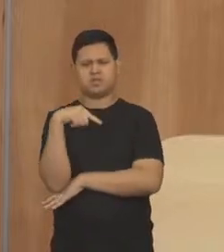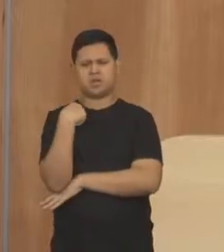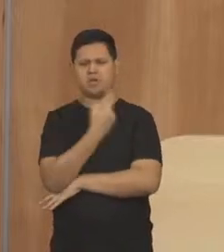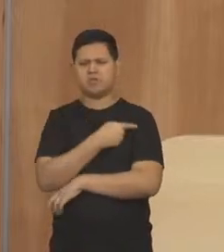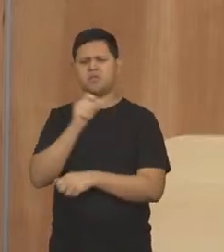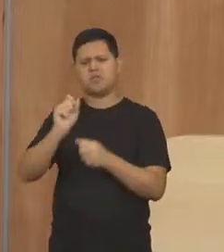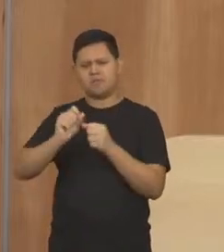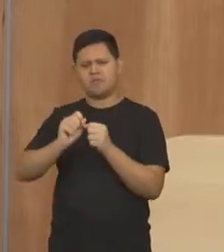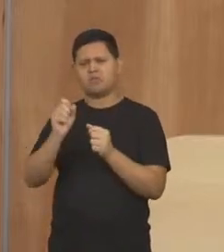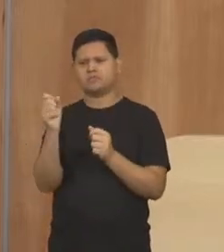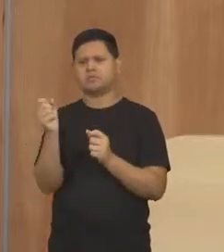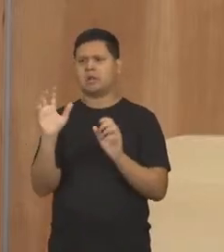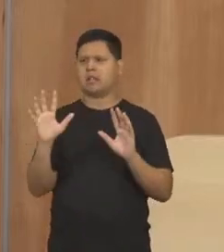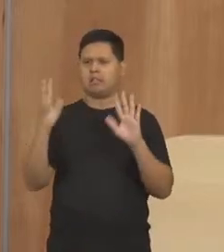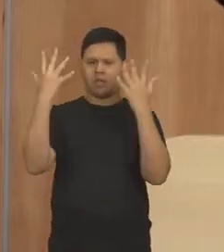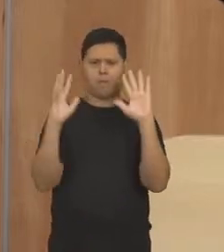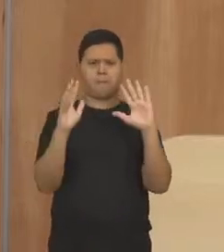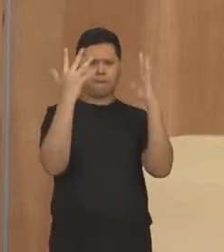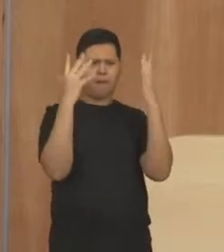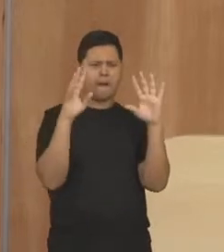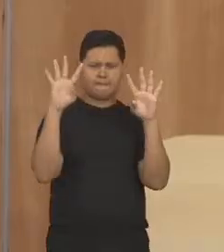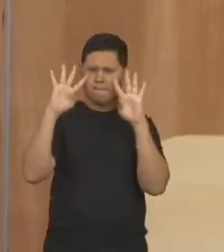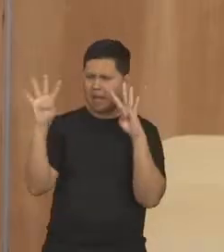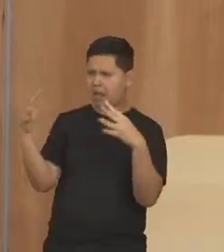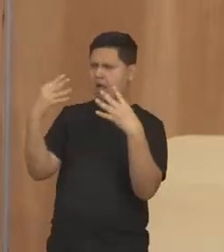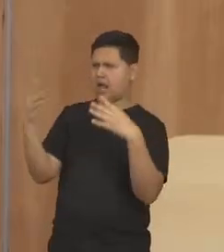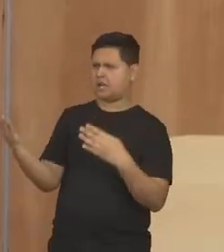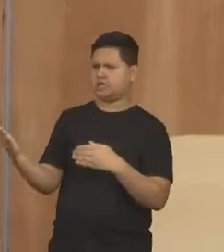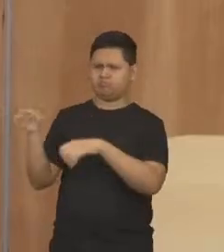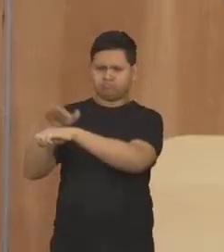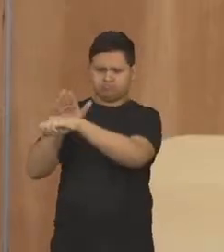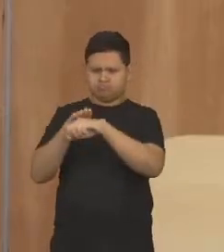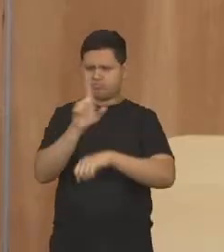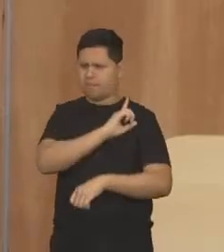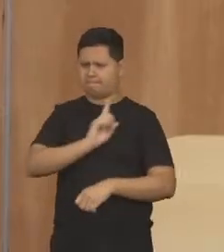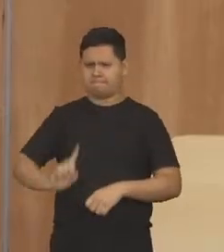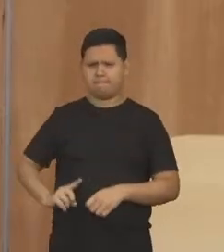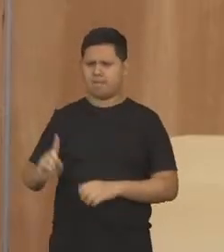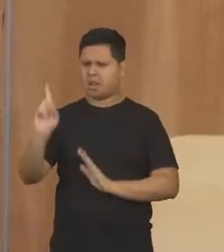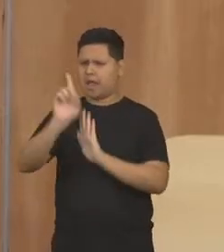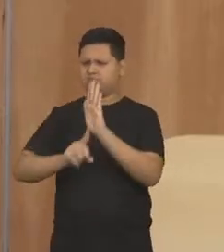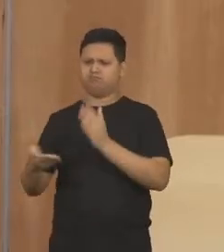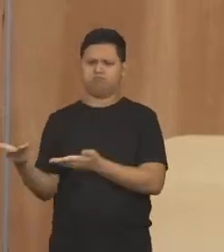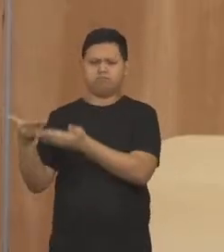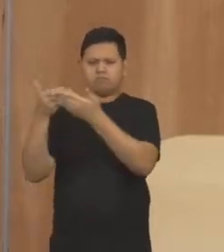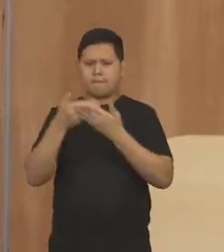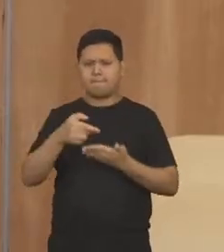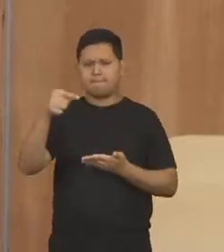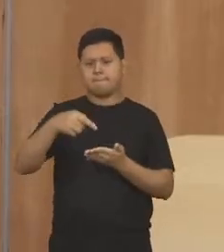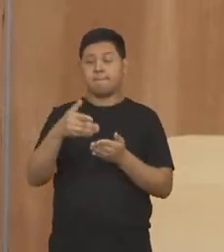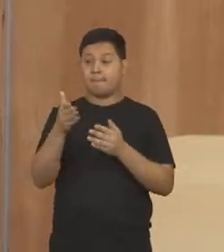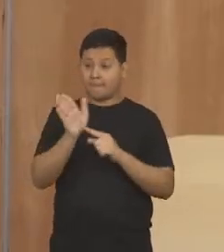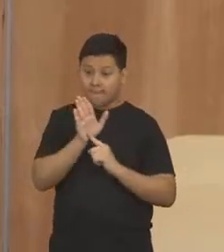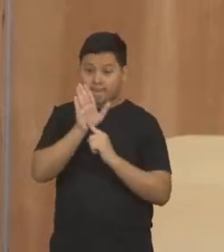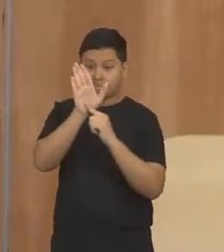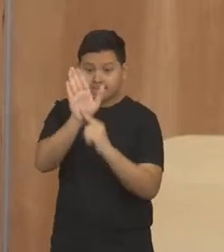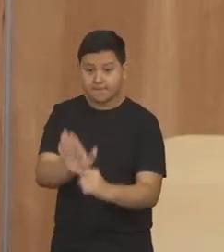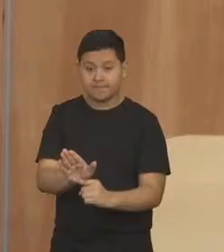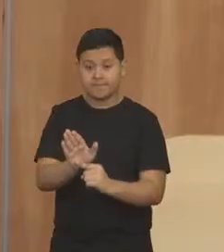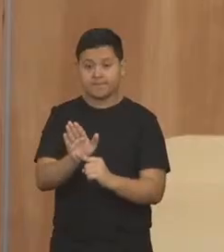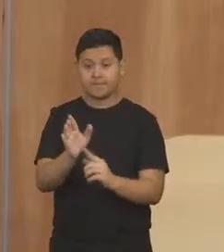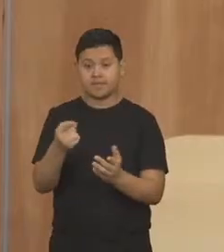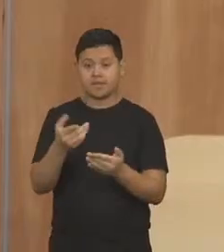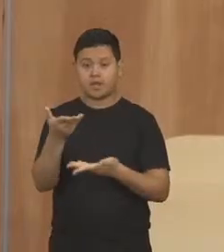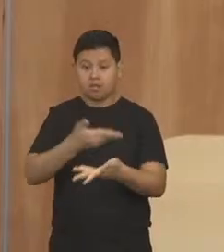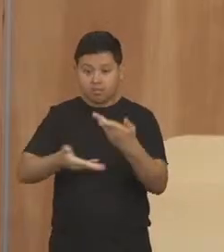inauguração como essa, super espetacularizada, trazendo deputados, trazendo autoridades, para entregar menos câmeras do que originalmente se tinha